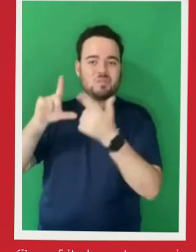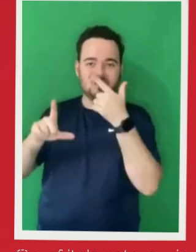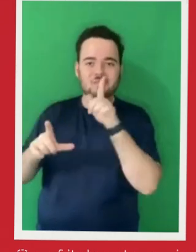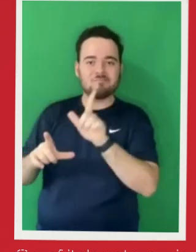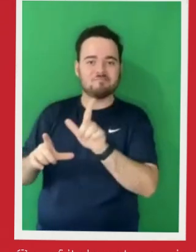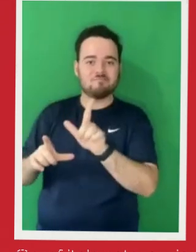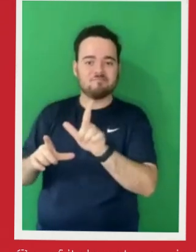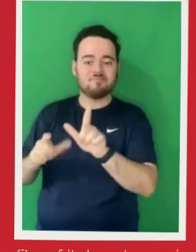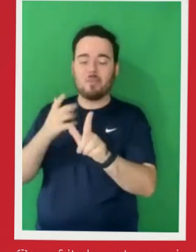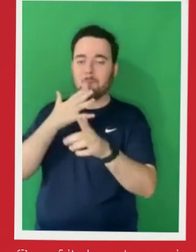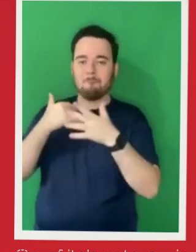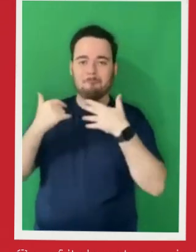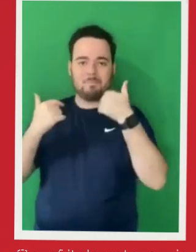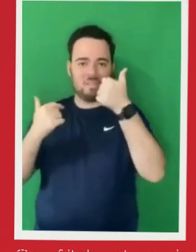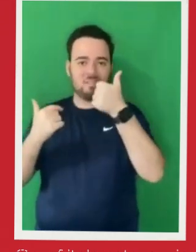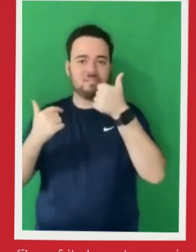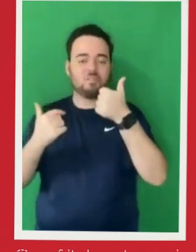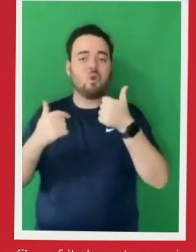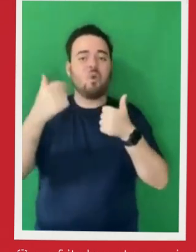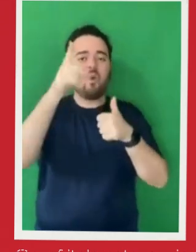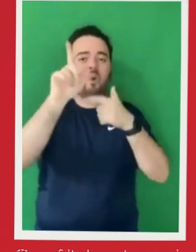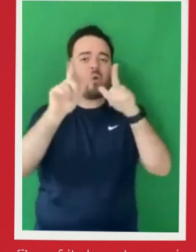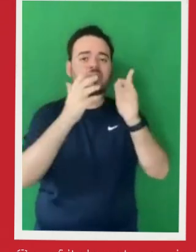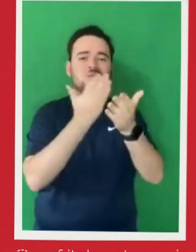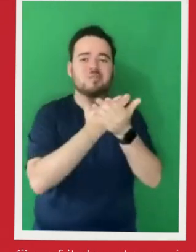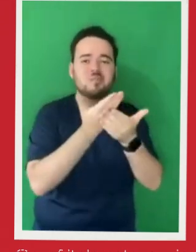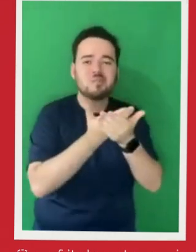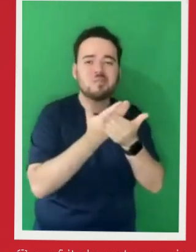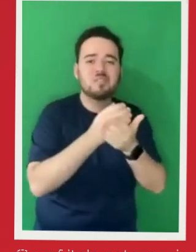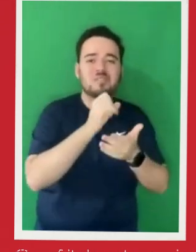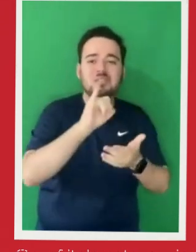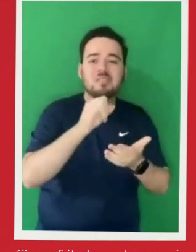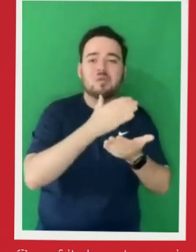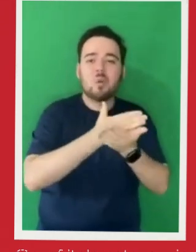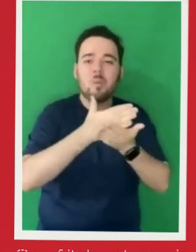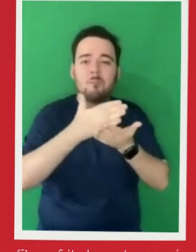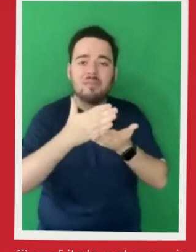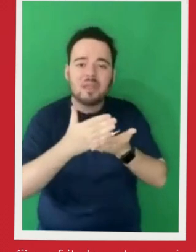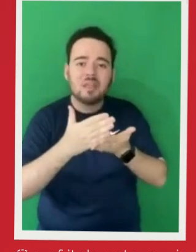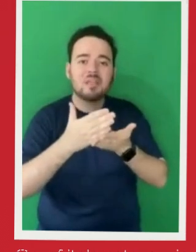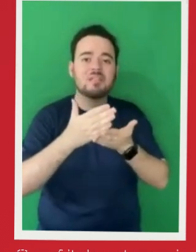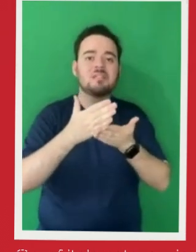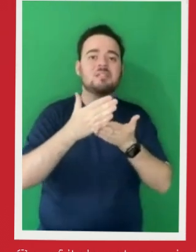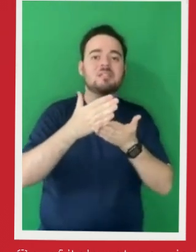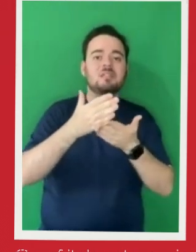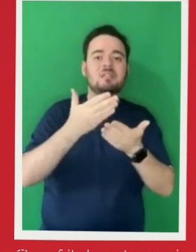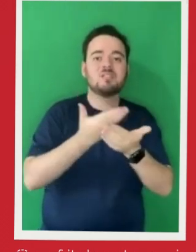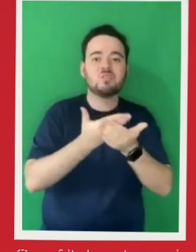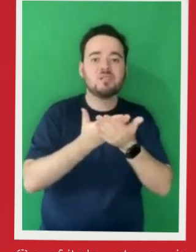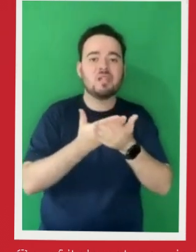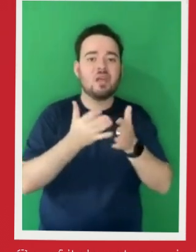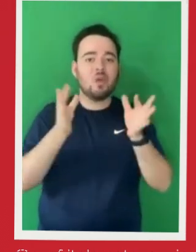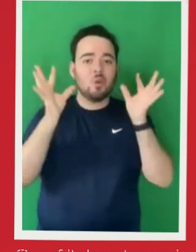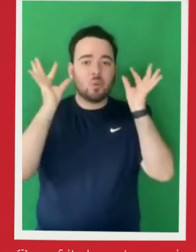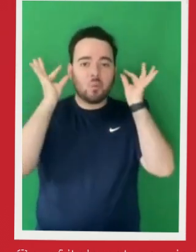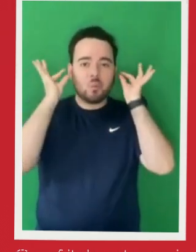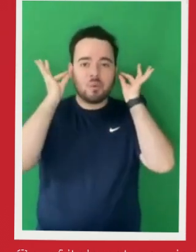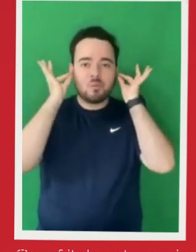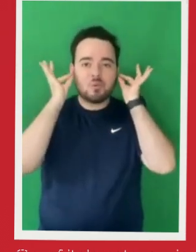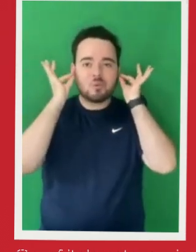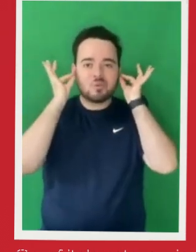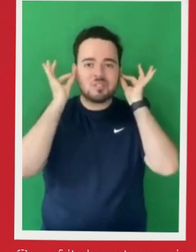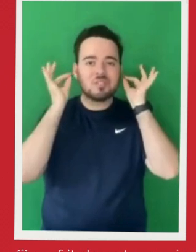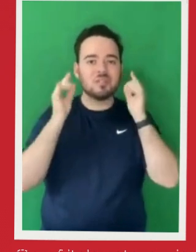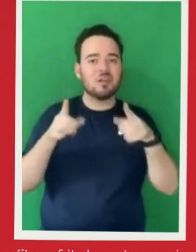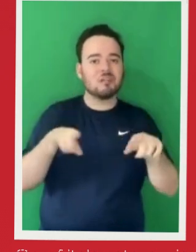você está estudando melhor. Há outros estudos que dizem que se você começa a estudar e ouve alguma música, não demais, mas